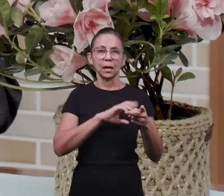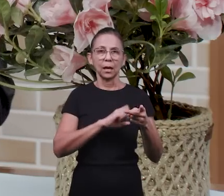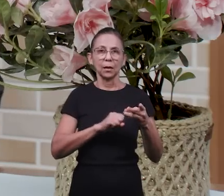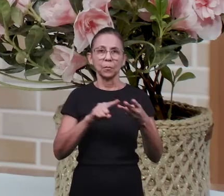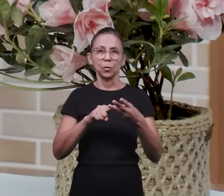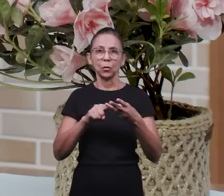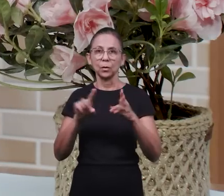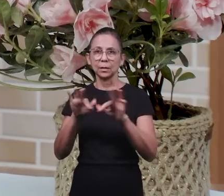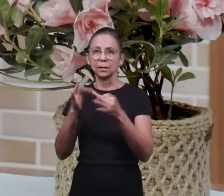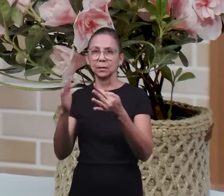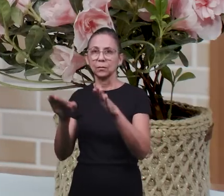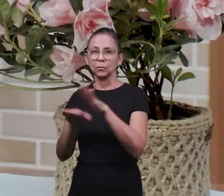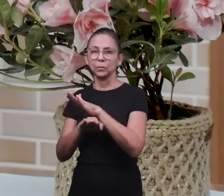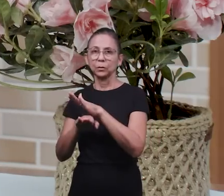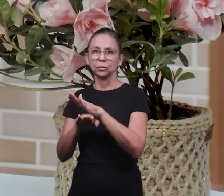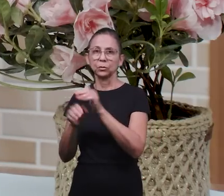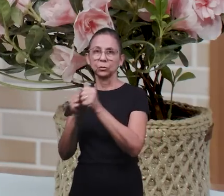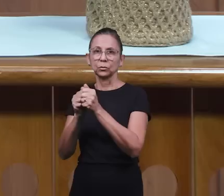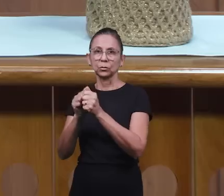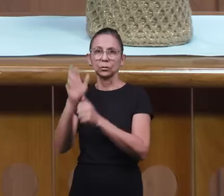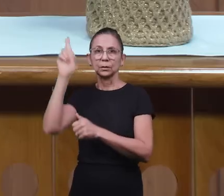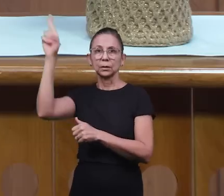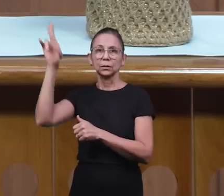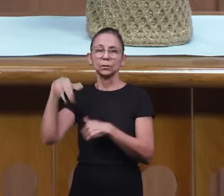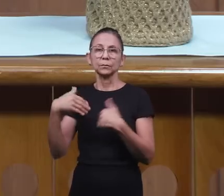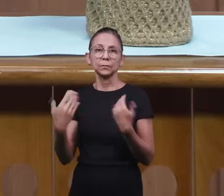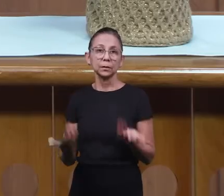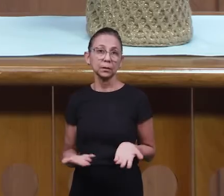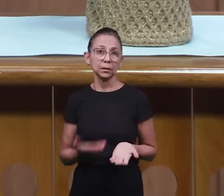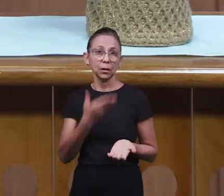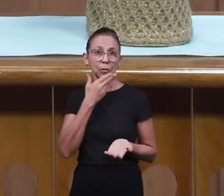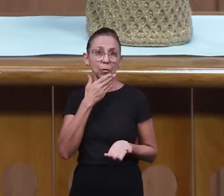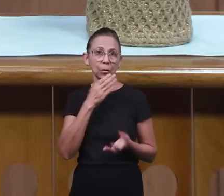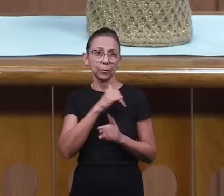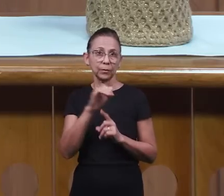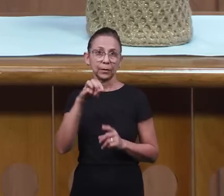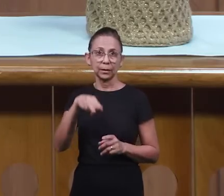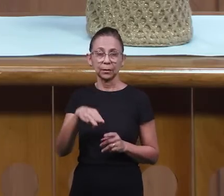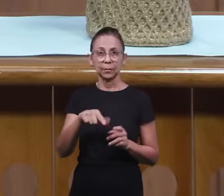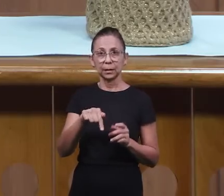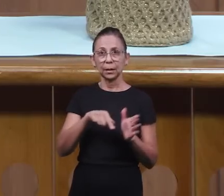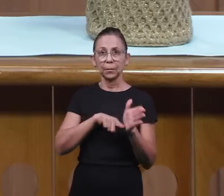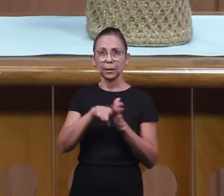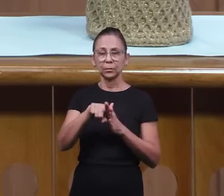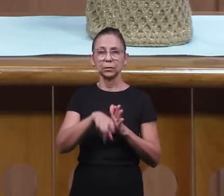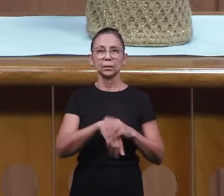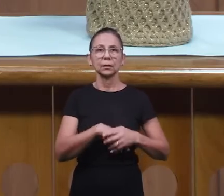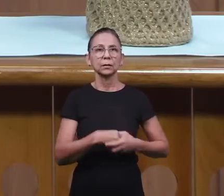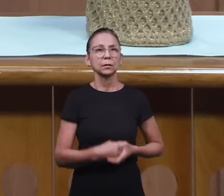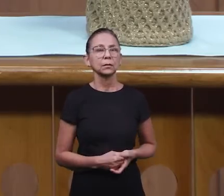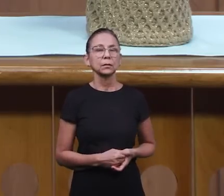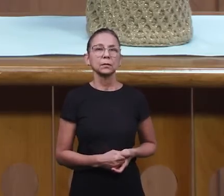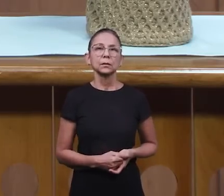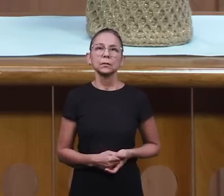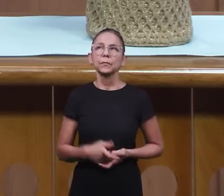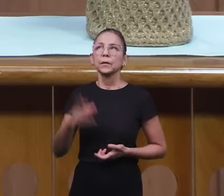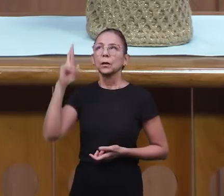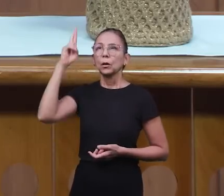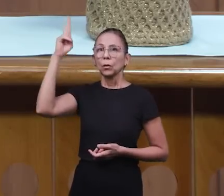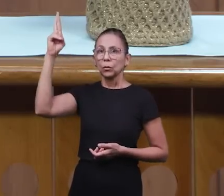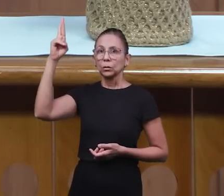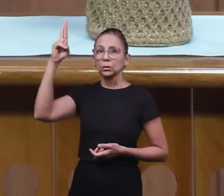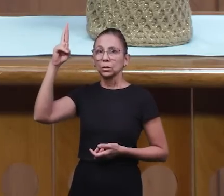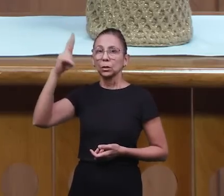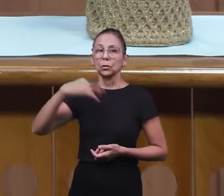beneficência e do andar humildemente com o Senhor. Daí as perguntas feitas pelo profeta. Então vamos à primeira: agradar-se